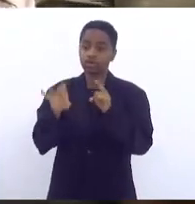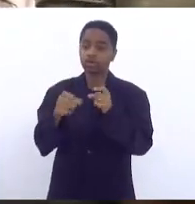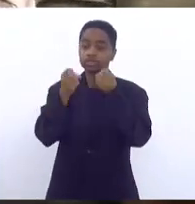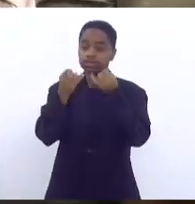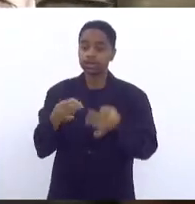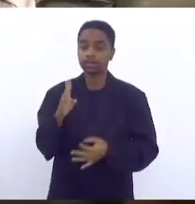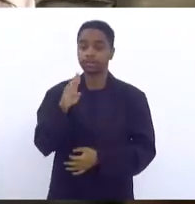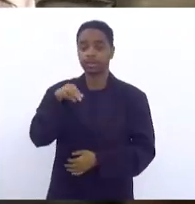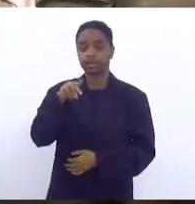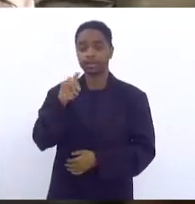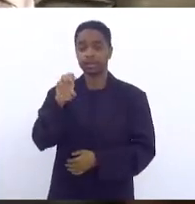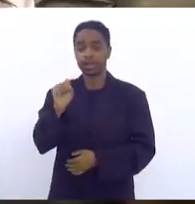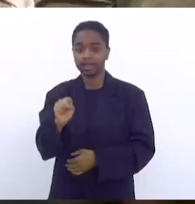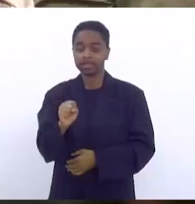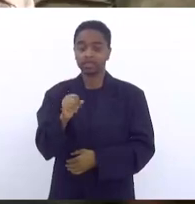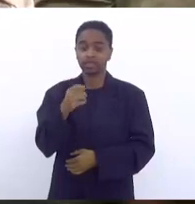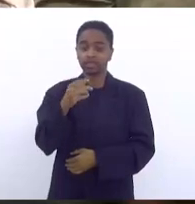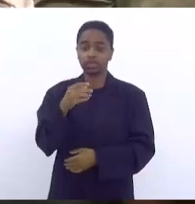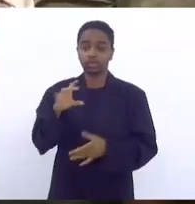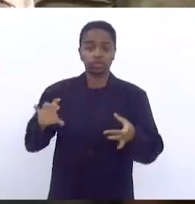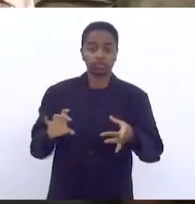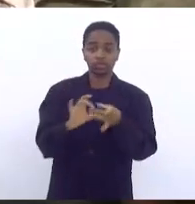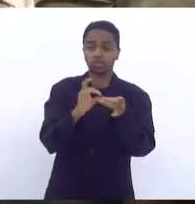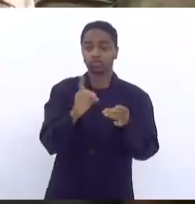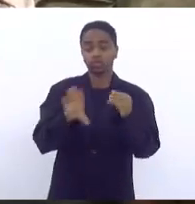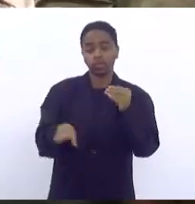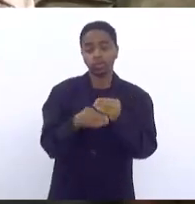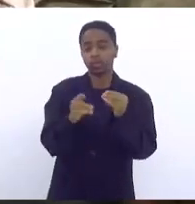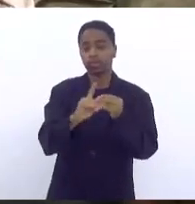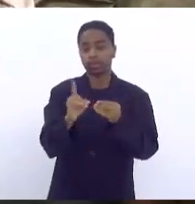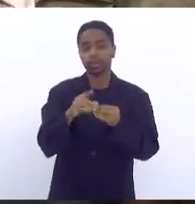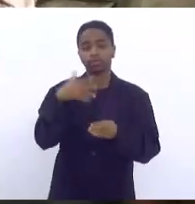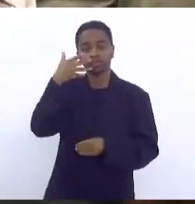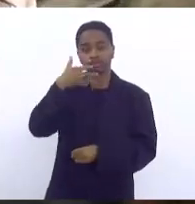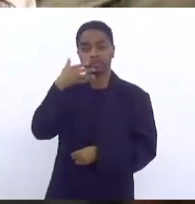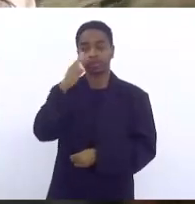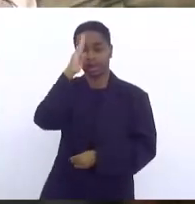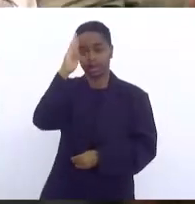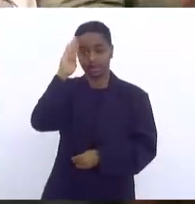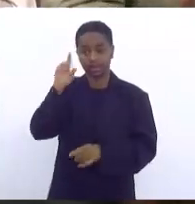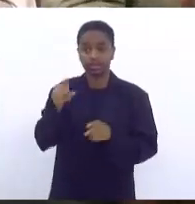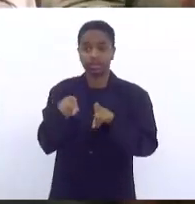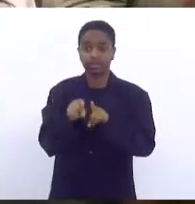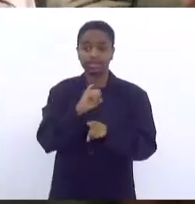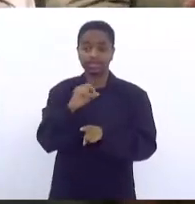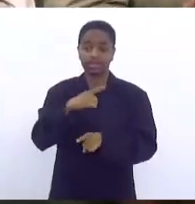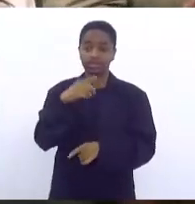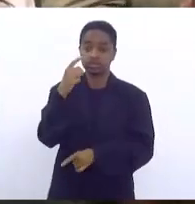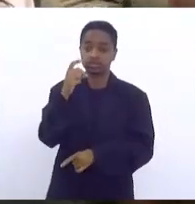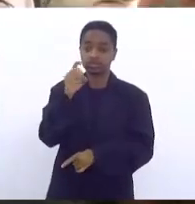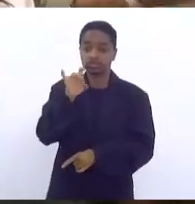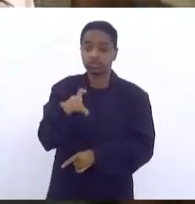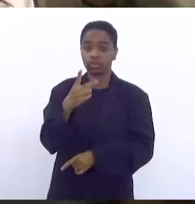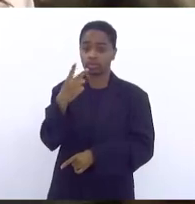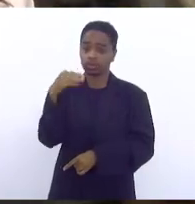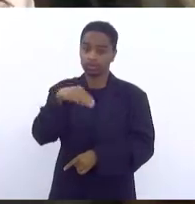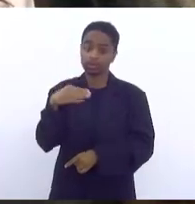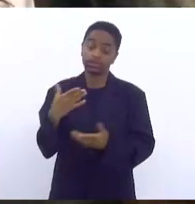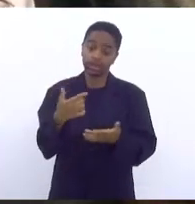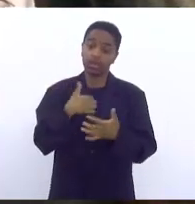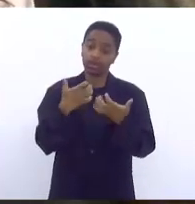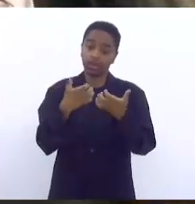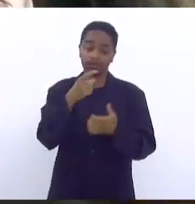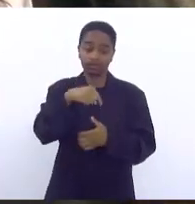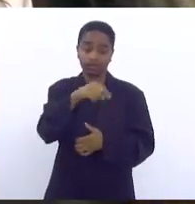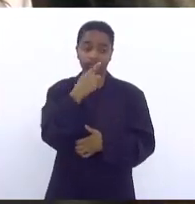o BNDS não vai pautar o discurso da academia Muito menos quando a gente só tem do minutos para falar tá e gostaria que não chamasse os demais também que